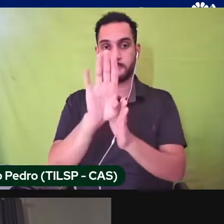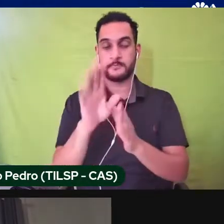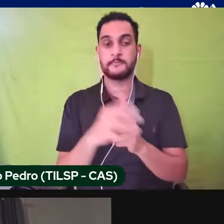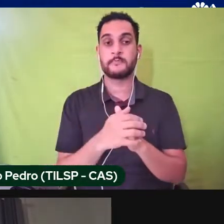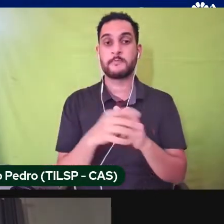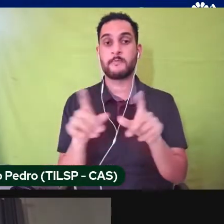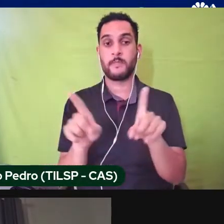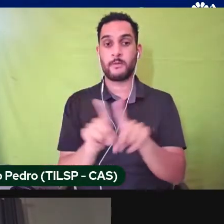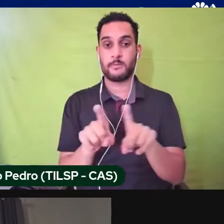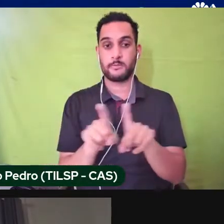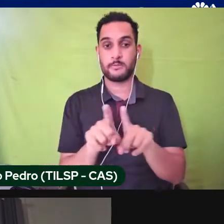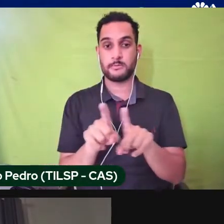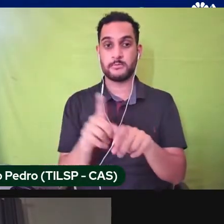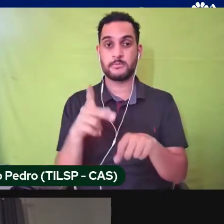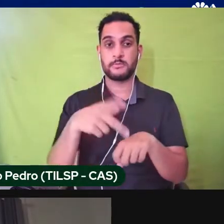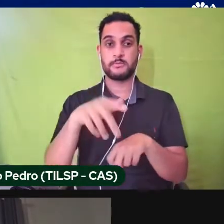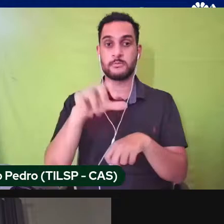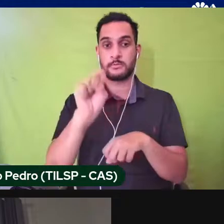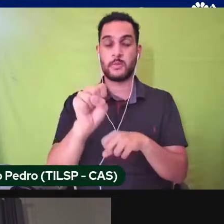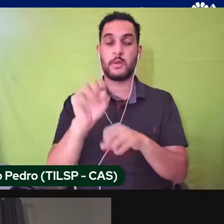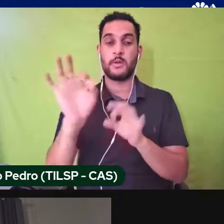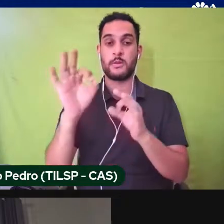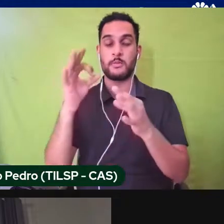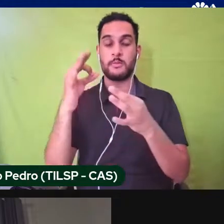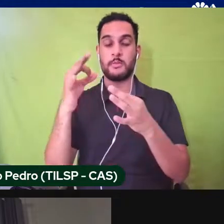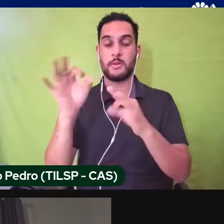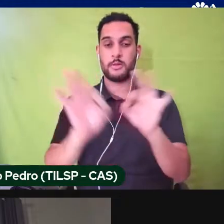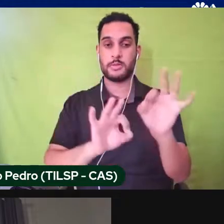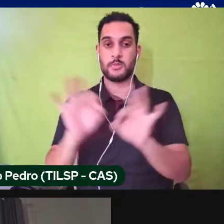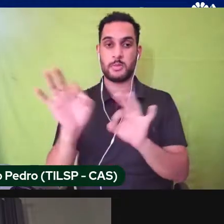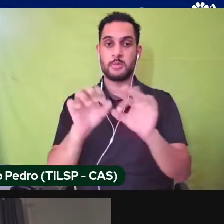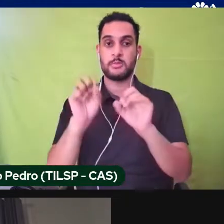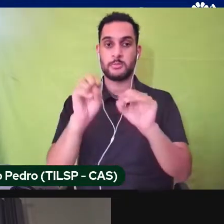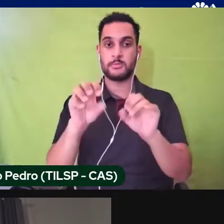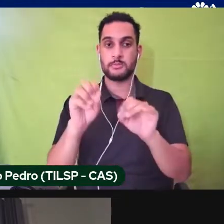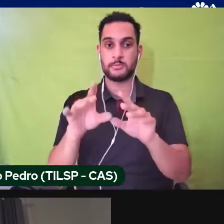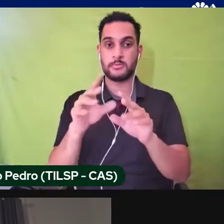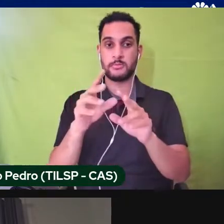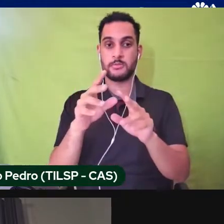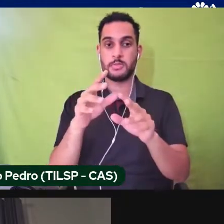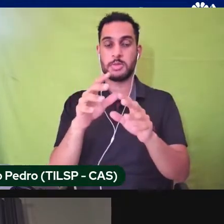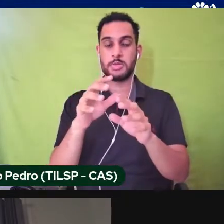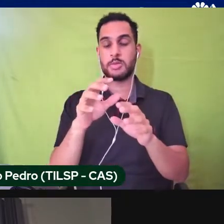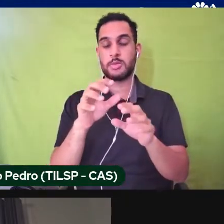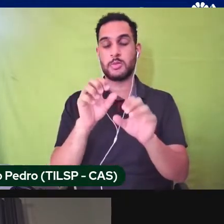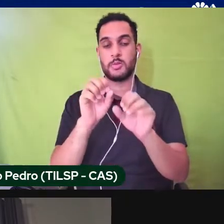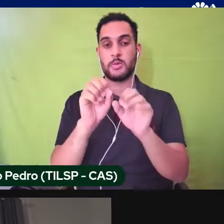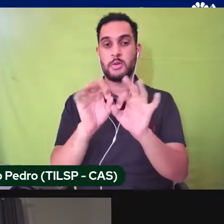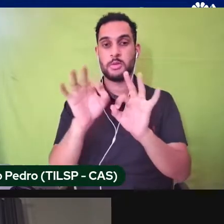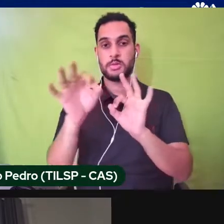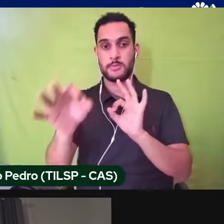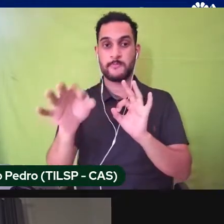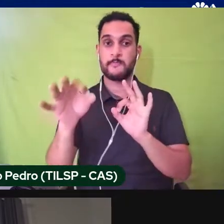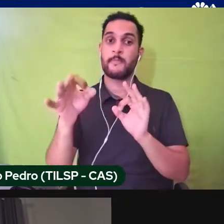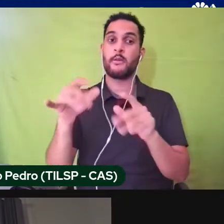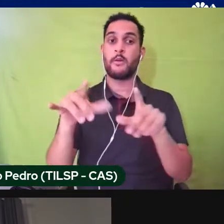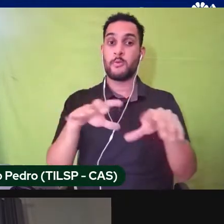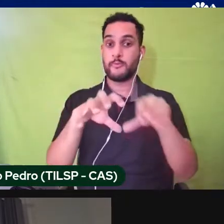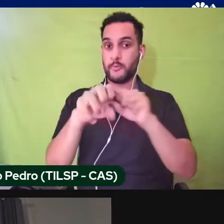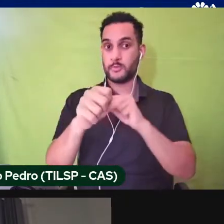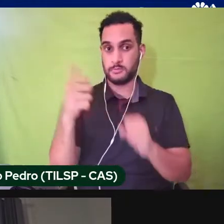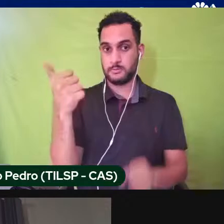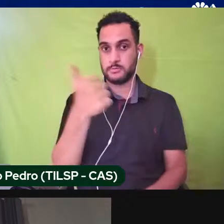especialização em Planejamento e Tutoria em EAD. Sua formação inicial é em Letras, Português e